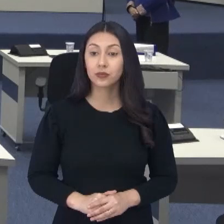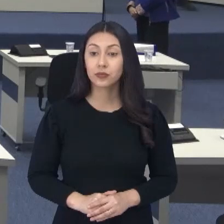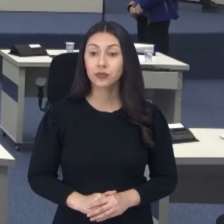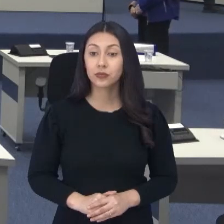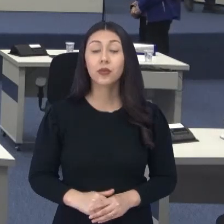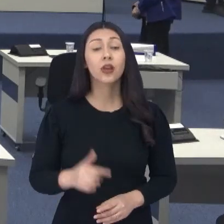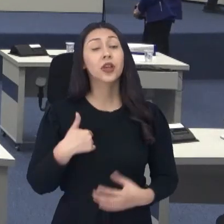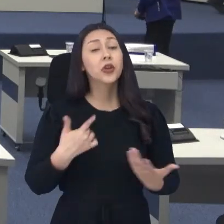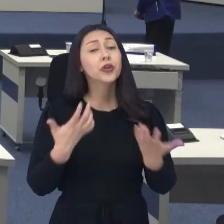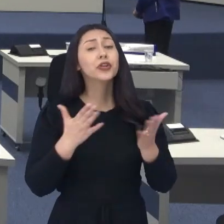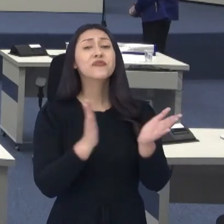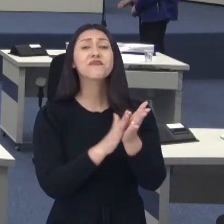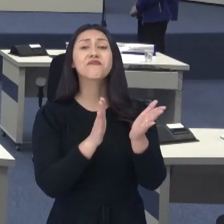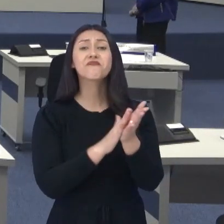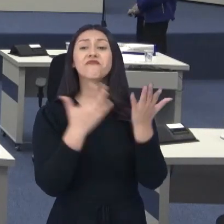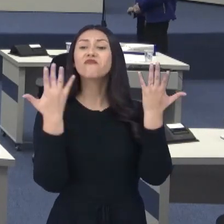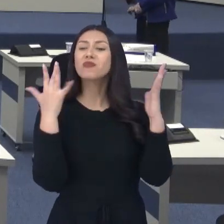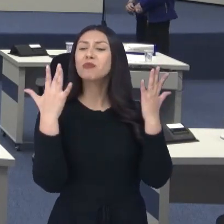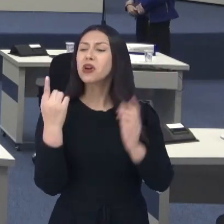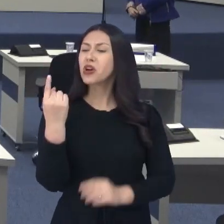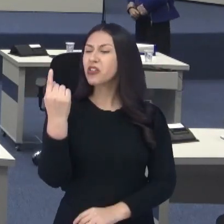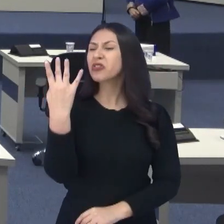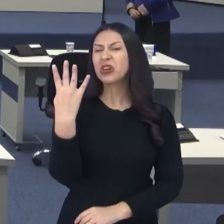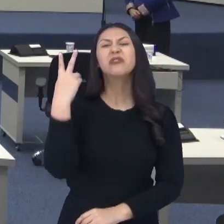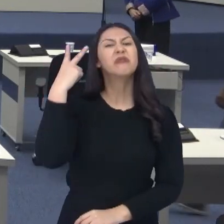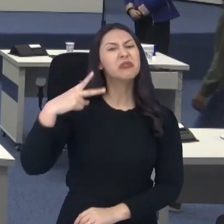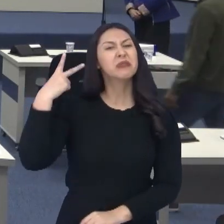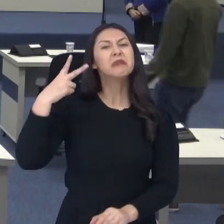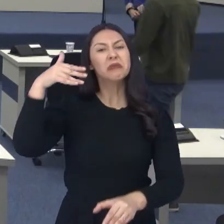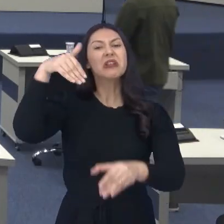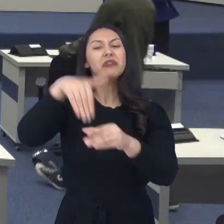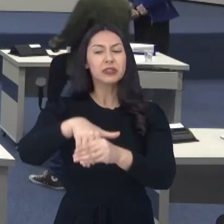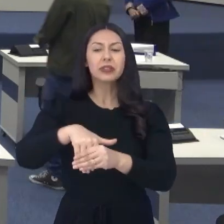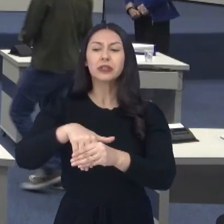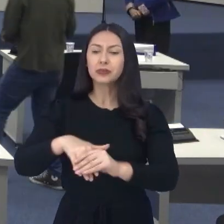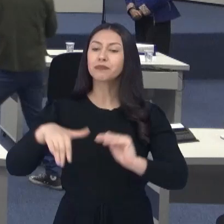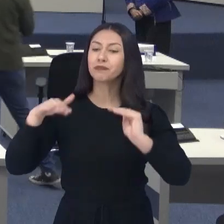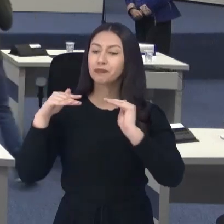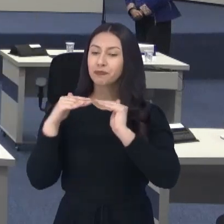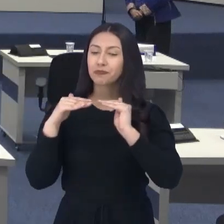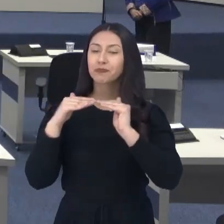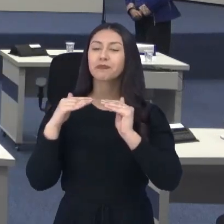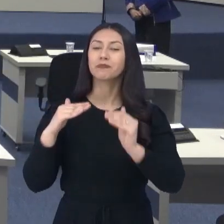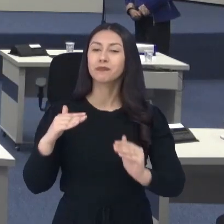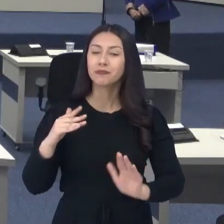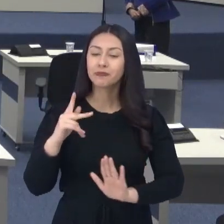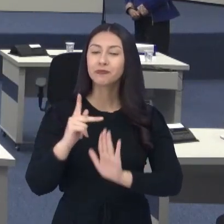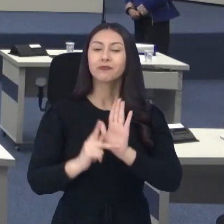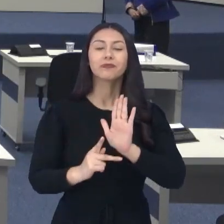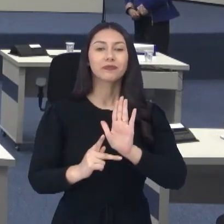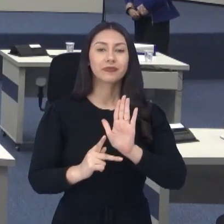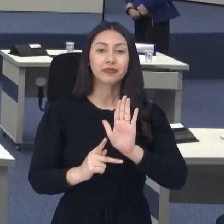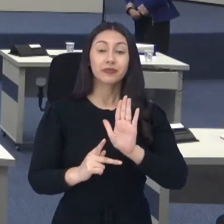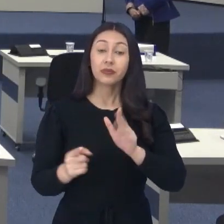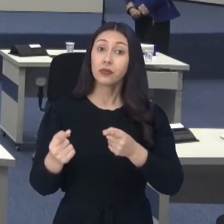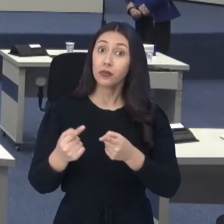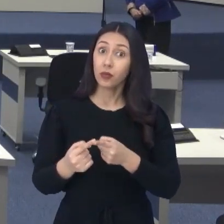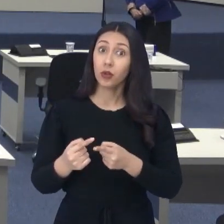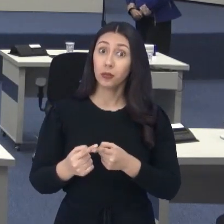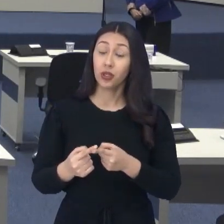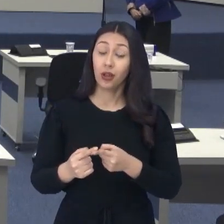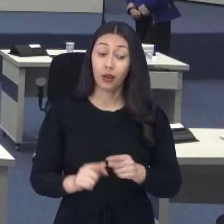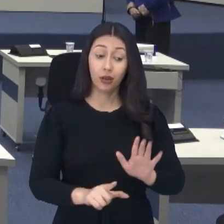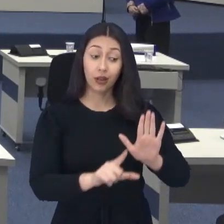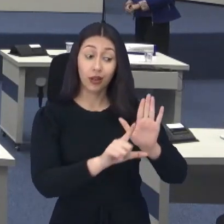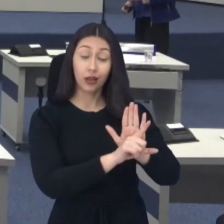Eu queria parabenizar esses 14 vereadores que votaram aí a favor desse projeto, porque essa